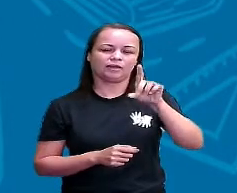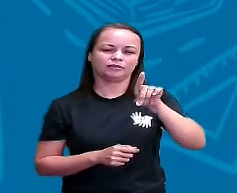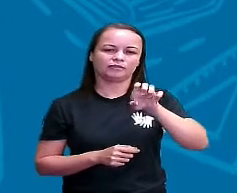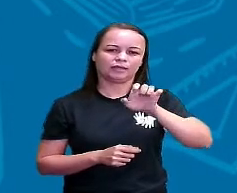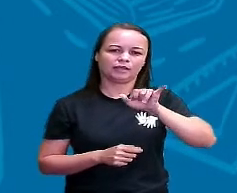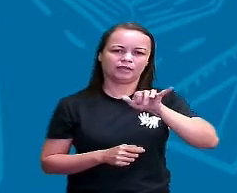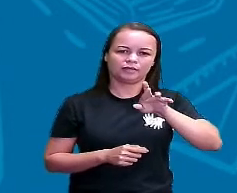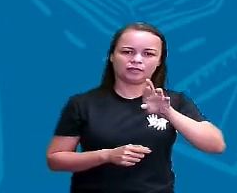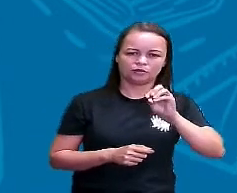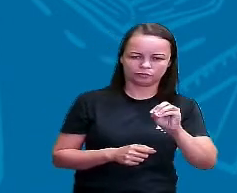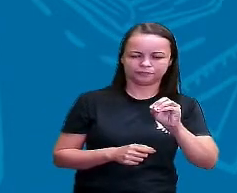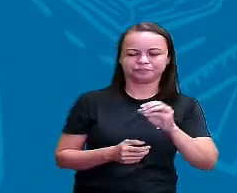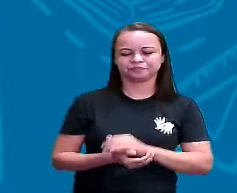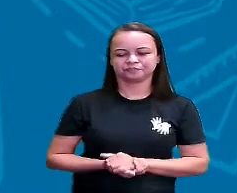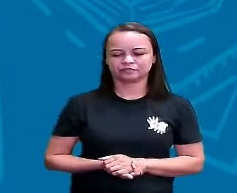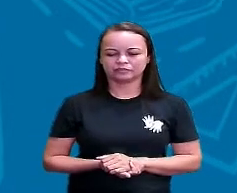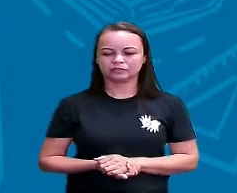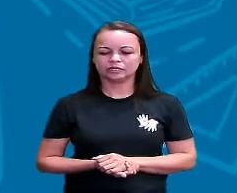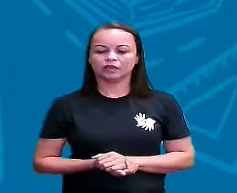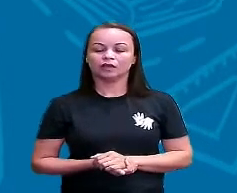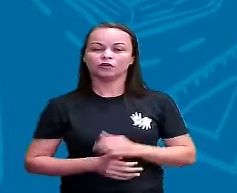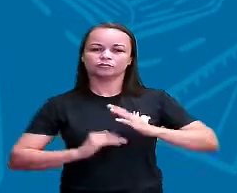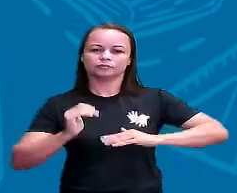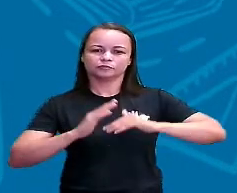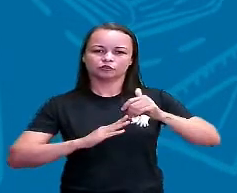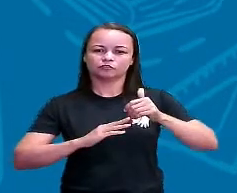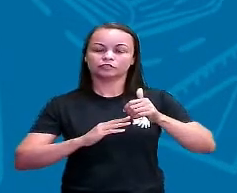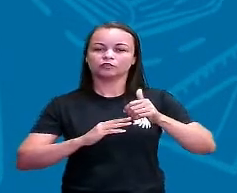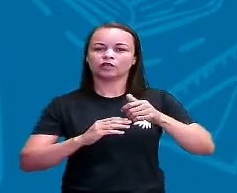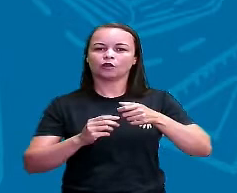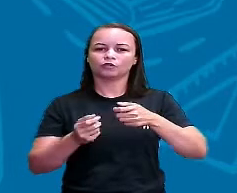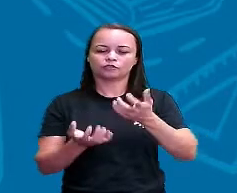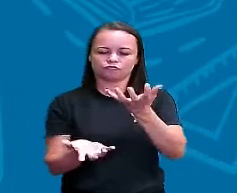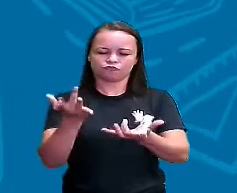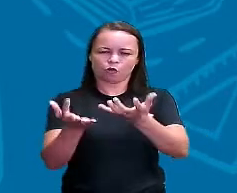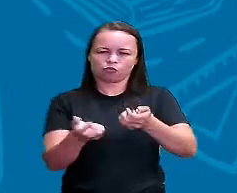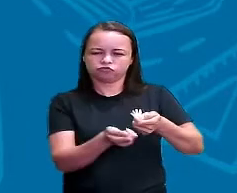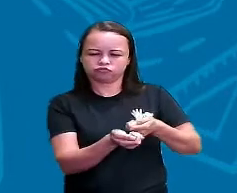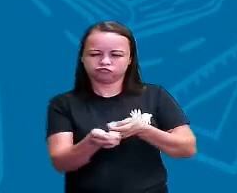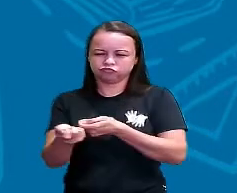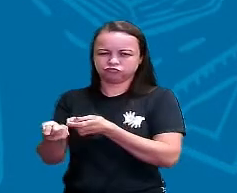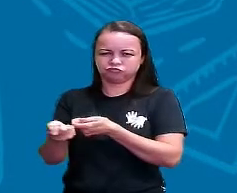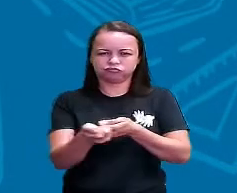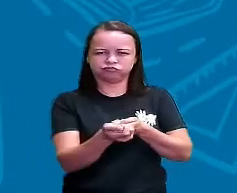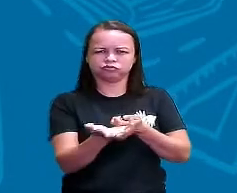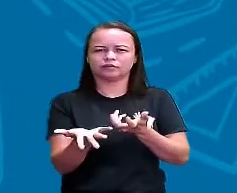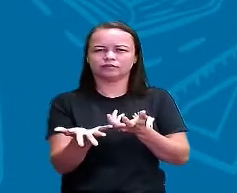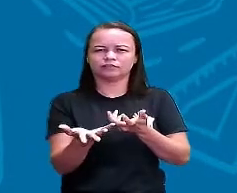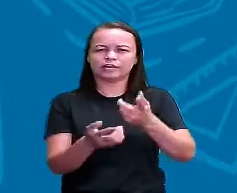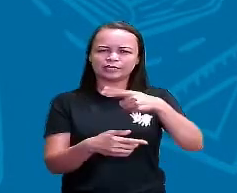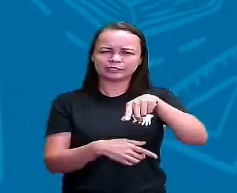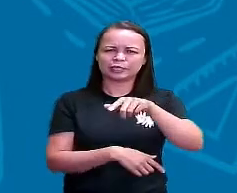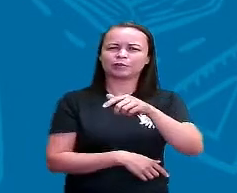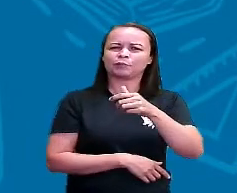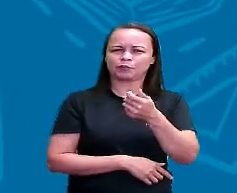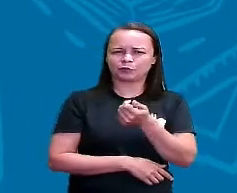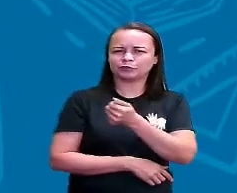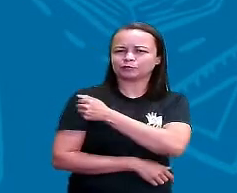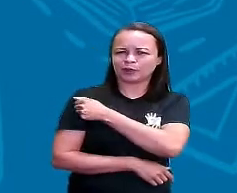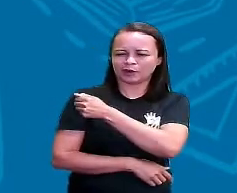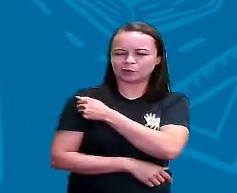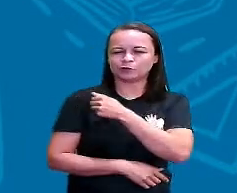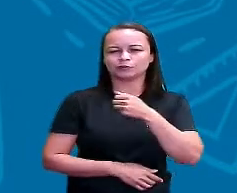O profissional que apaga incêndios. Eita, tem muito menino que sonha em ser um dia